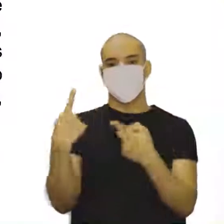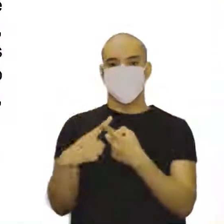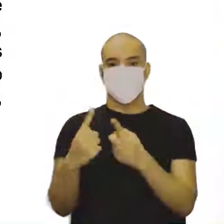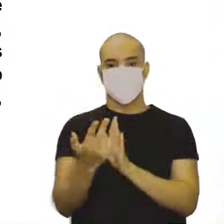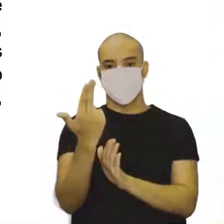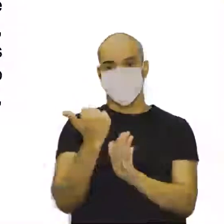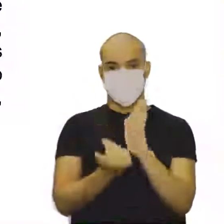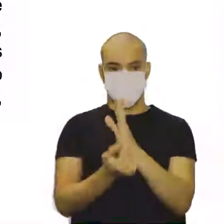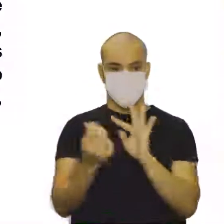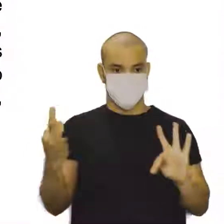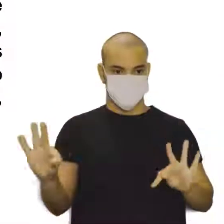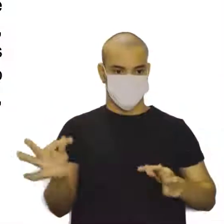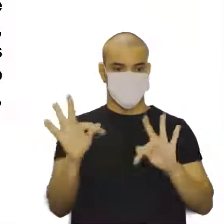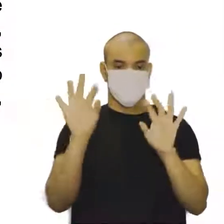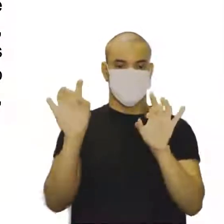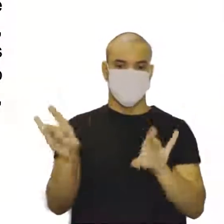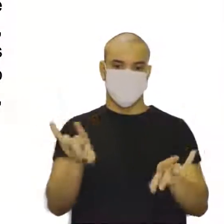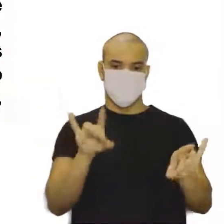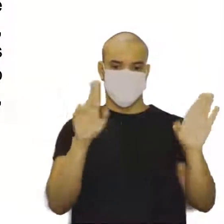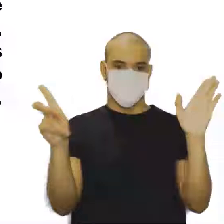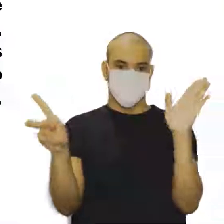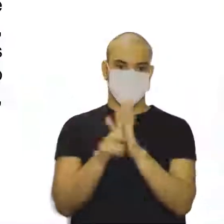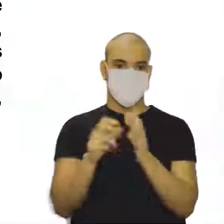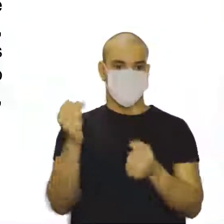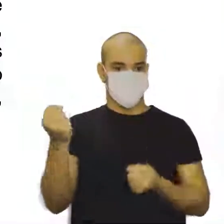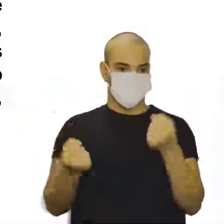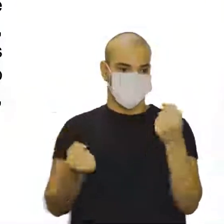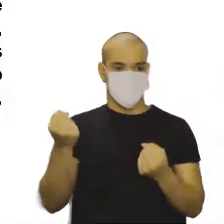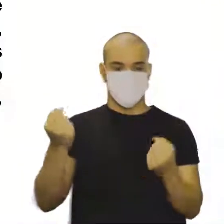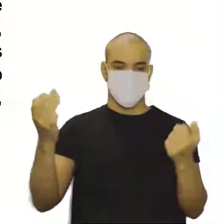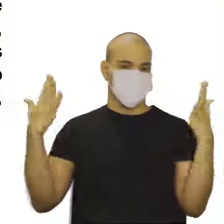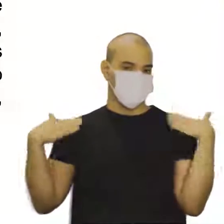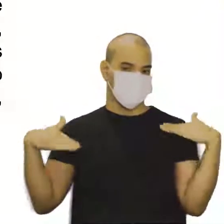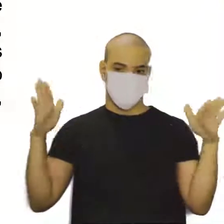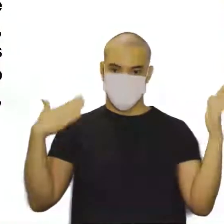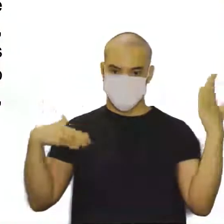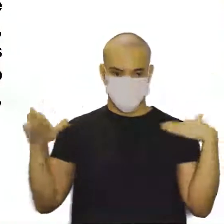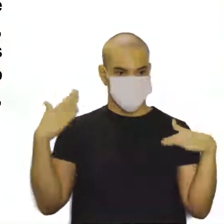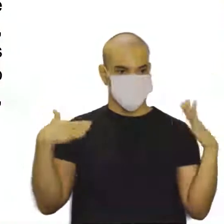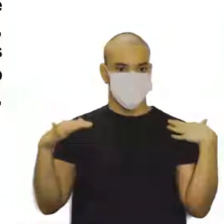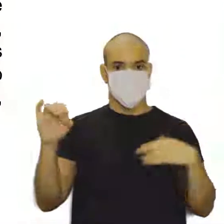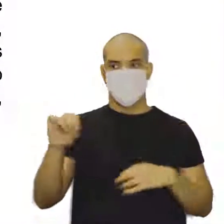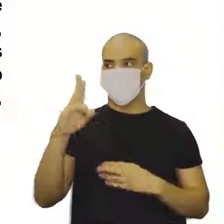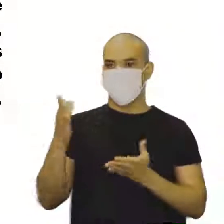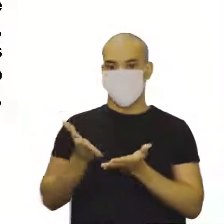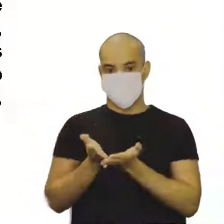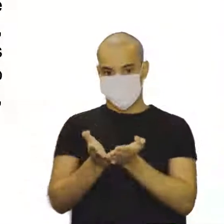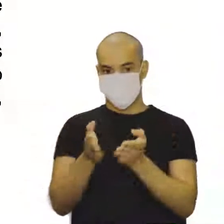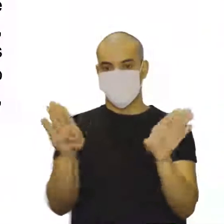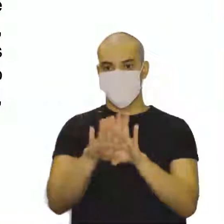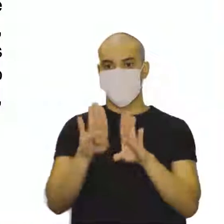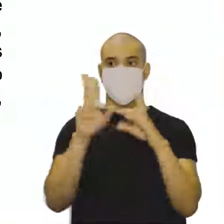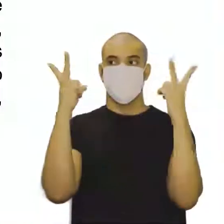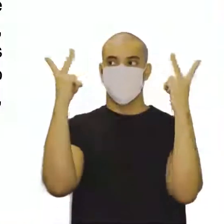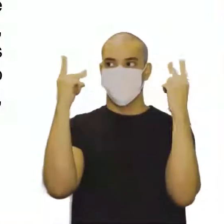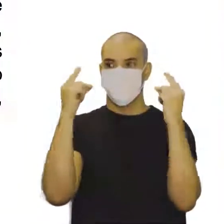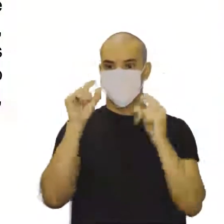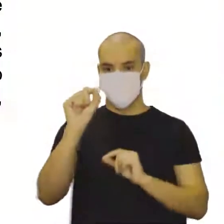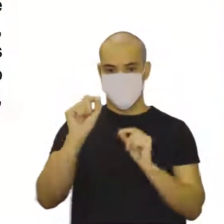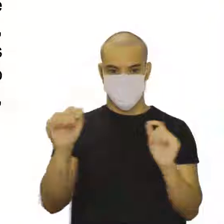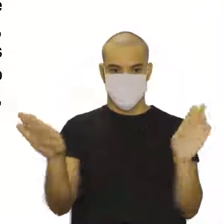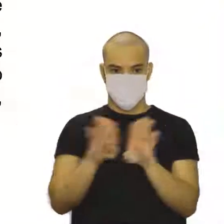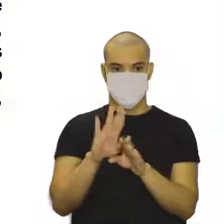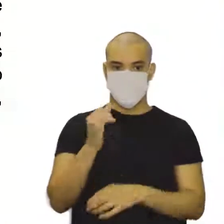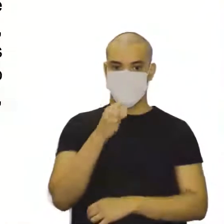e tecnologia são específicos para carros de passeio, carga e embarcações. Normalmente são relés de